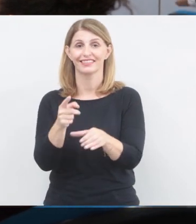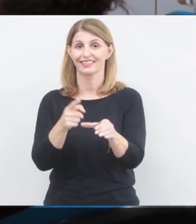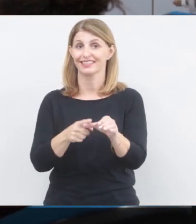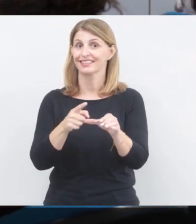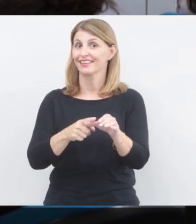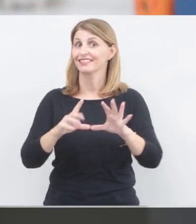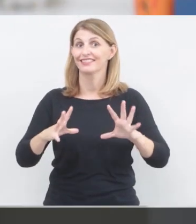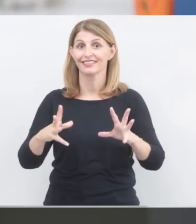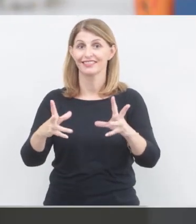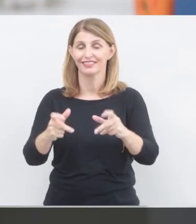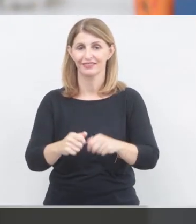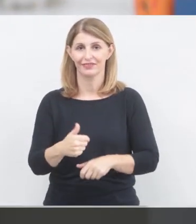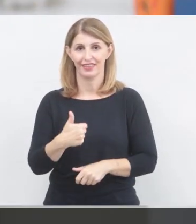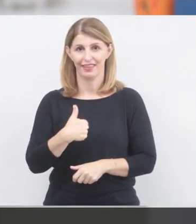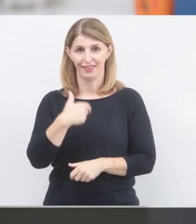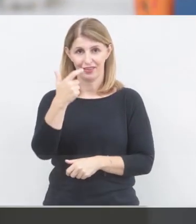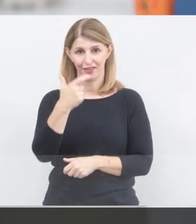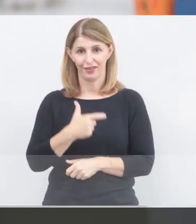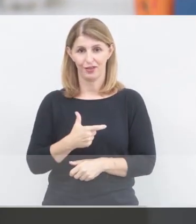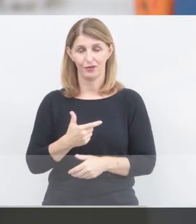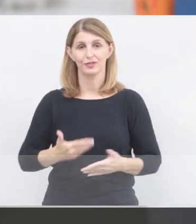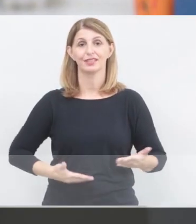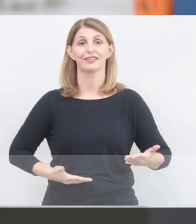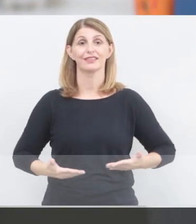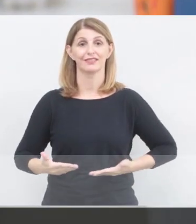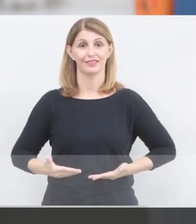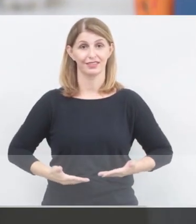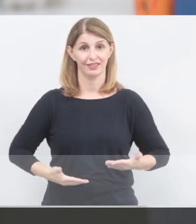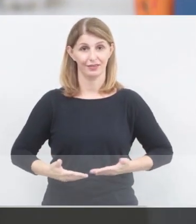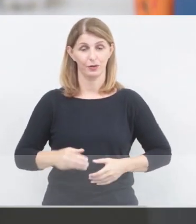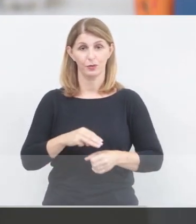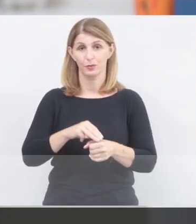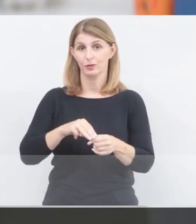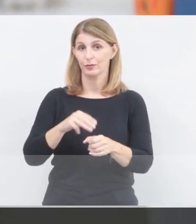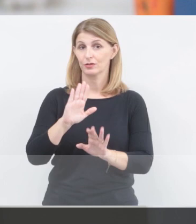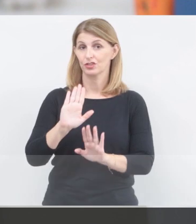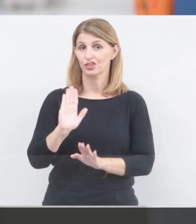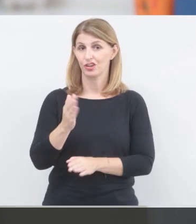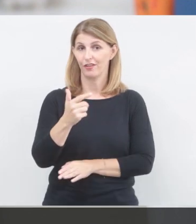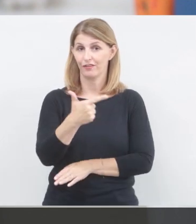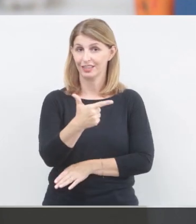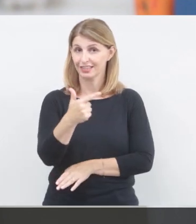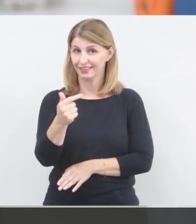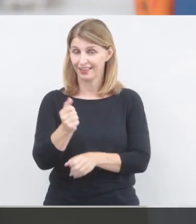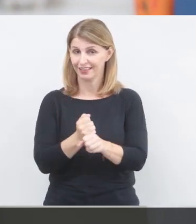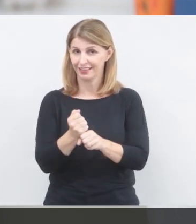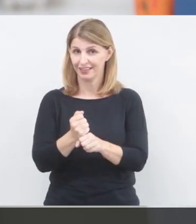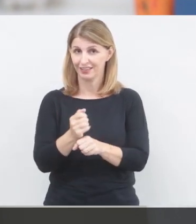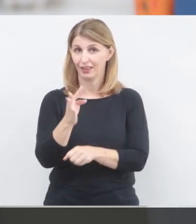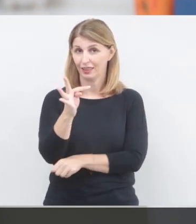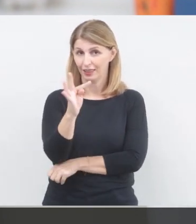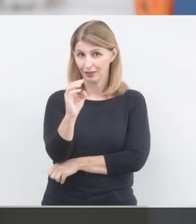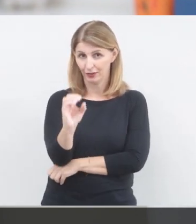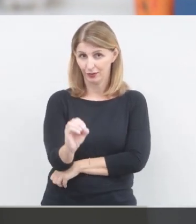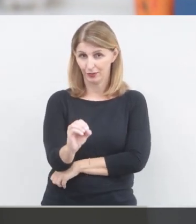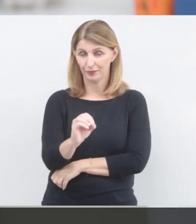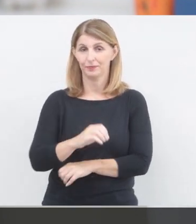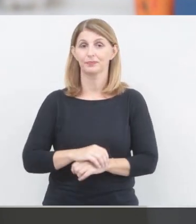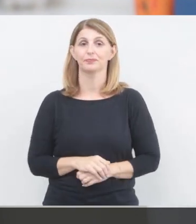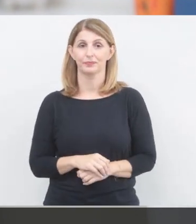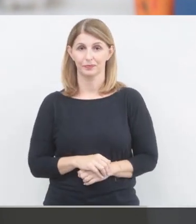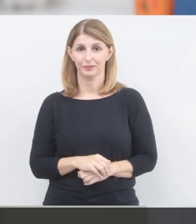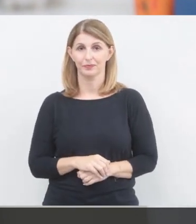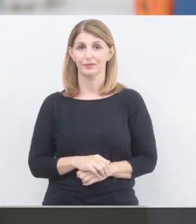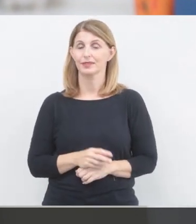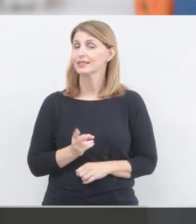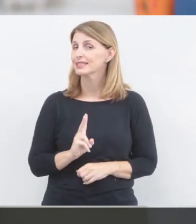cidade inteira. Eu sou servidora municipal há 27 anos, terapeuta ocupacional